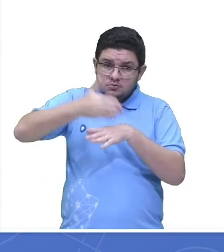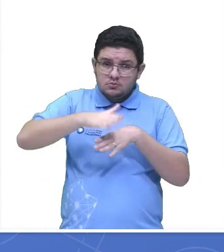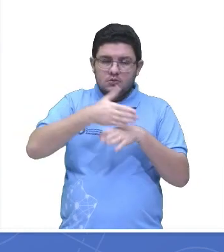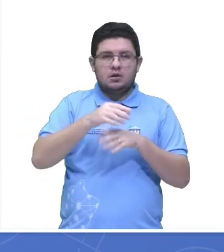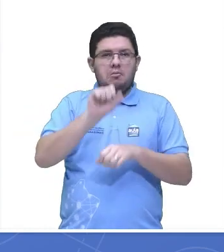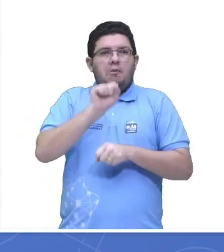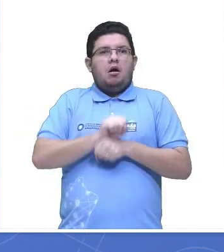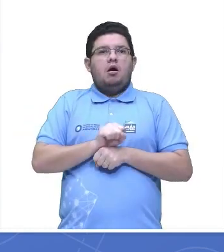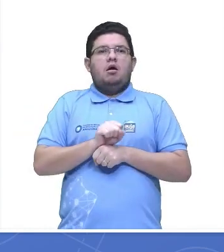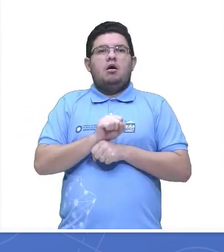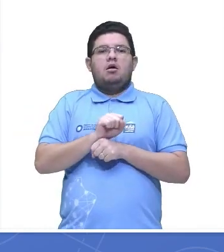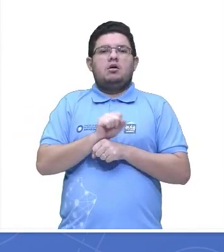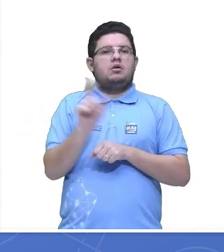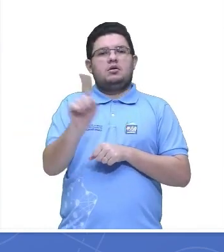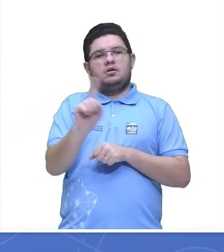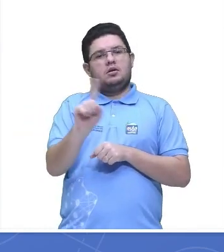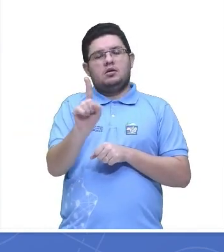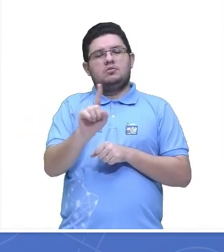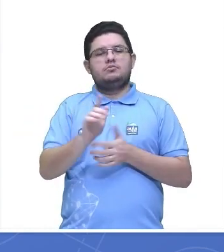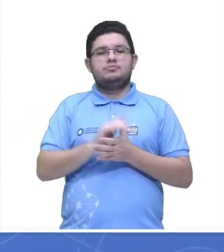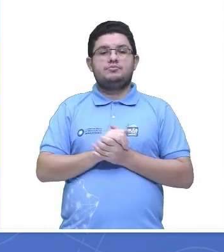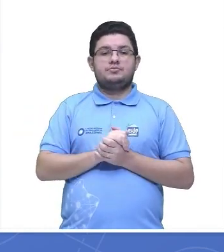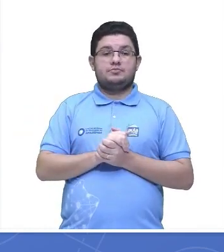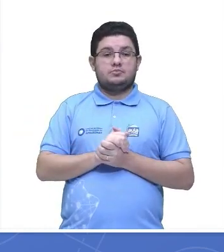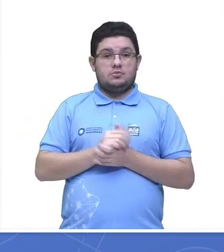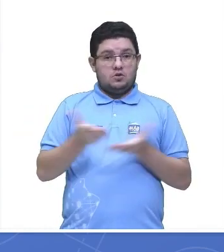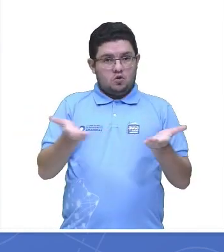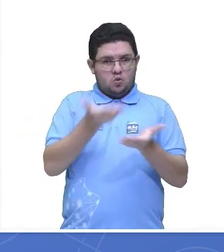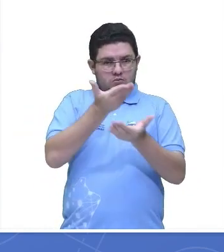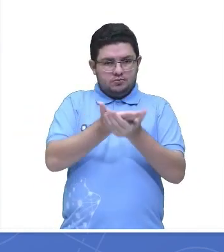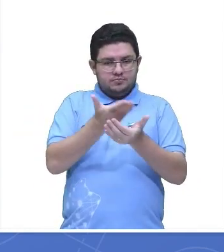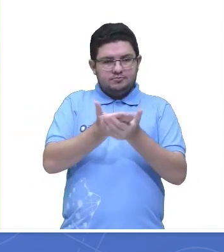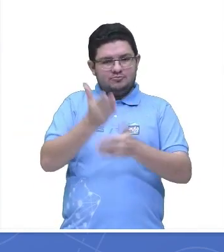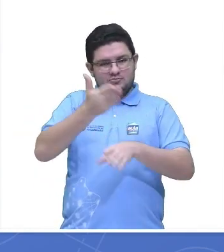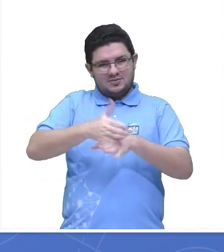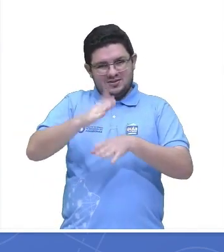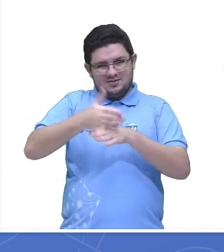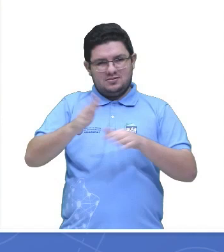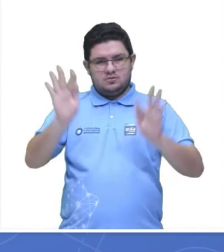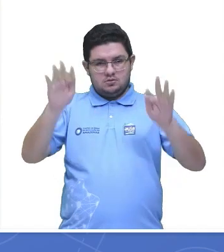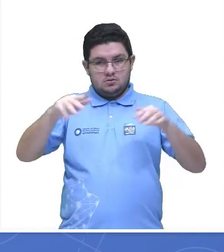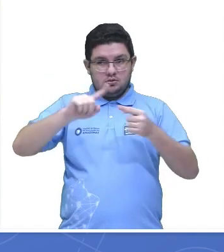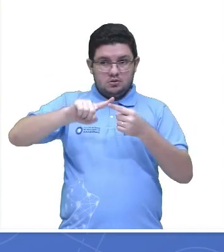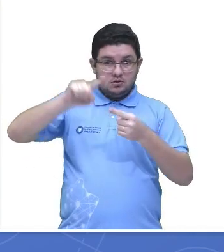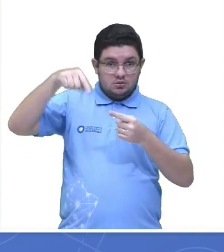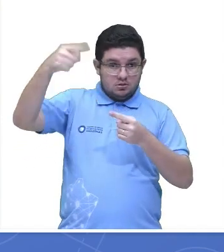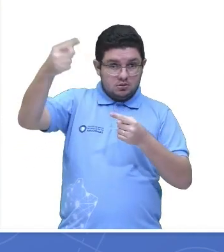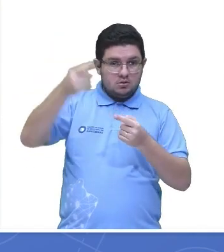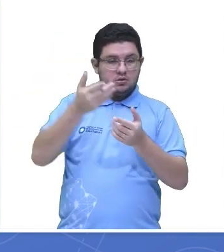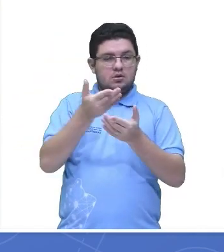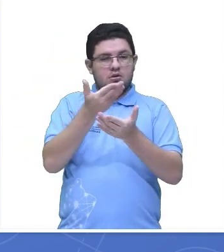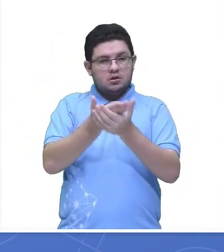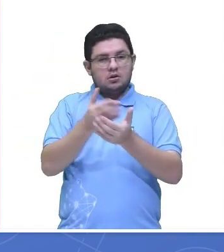aí somente o que vocês verem na aula, tá certo? Por hoje era só e a gente se vê aí na próxima aula. Bye, bye!